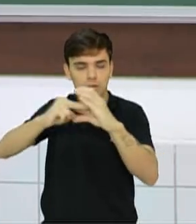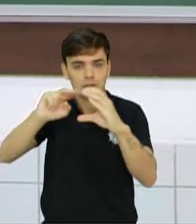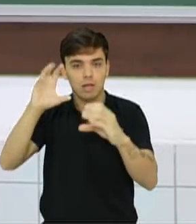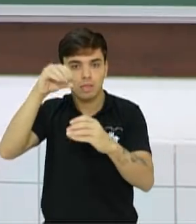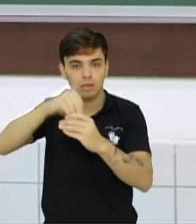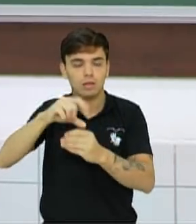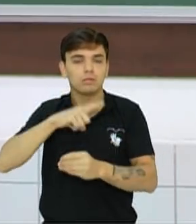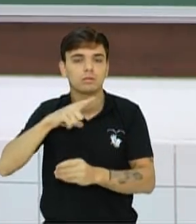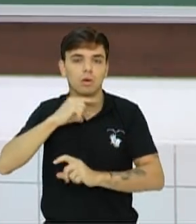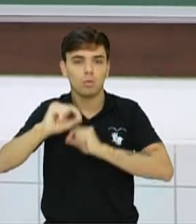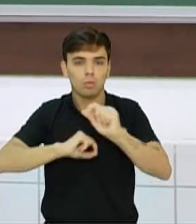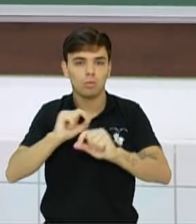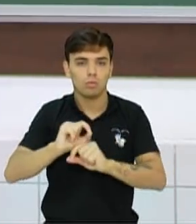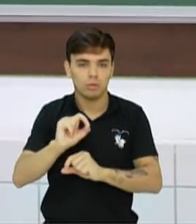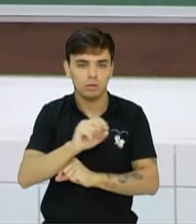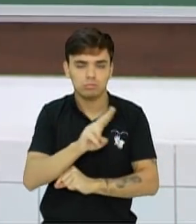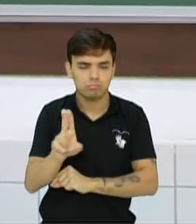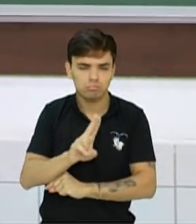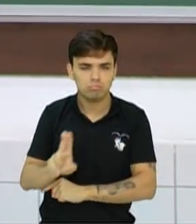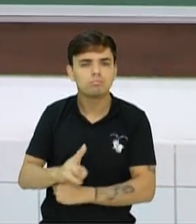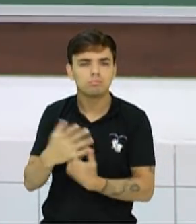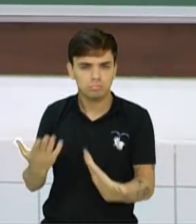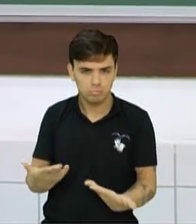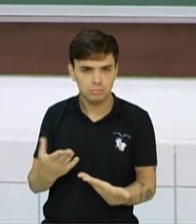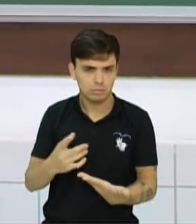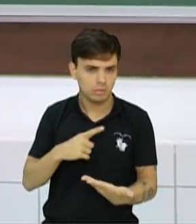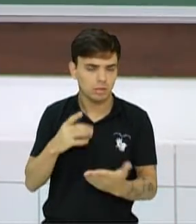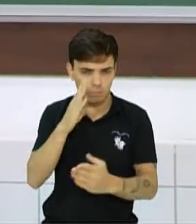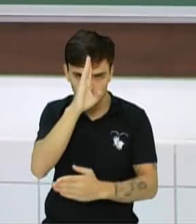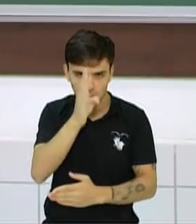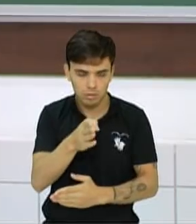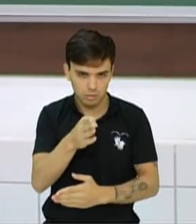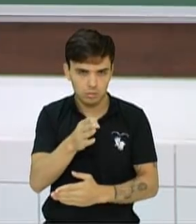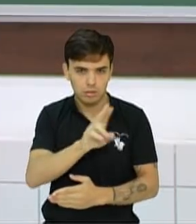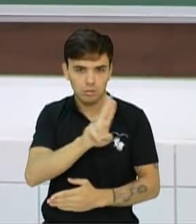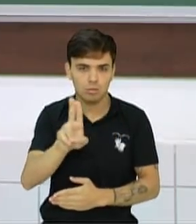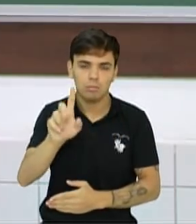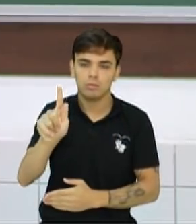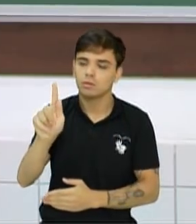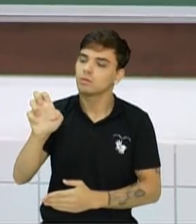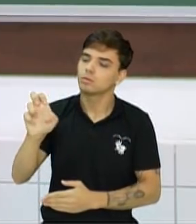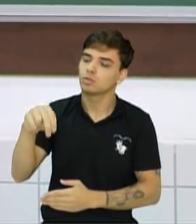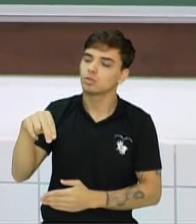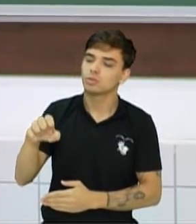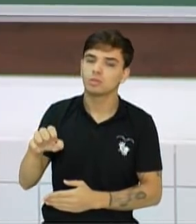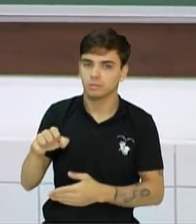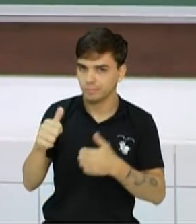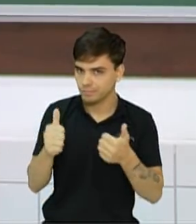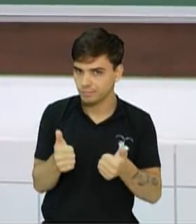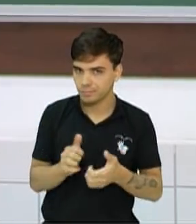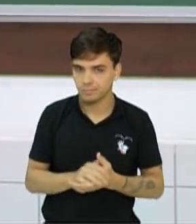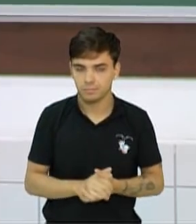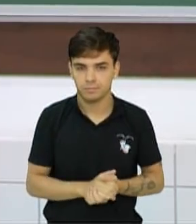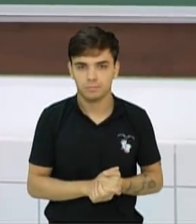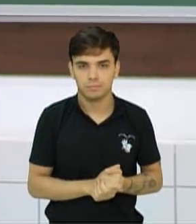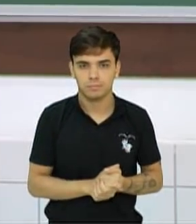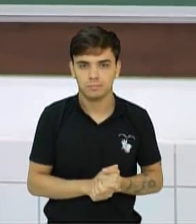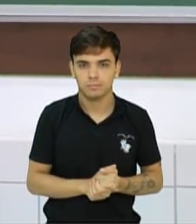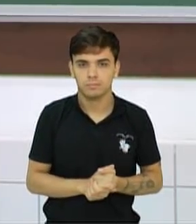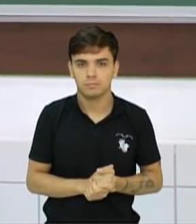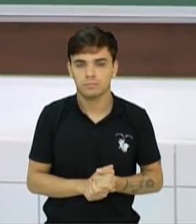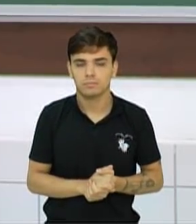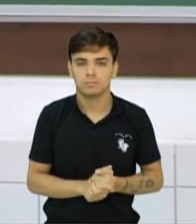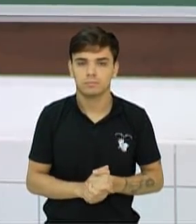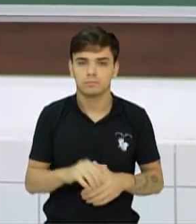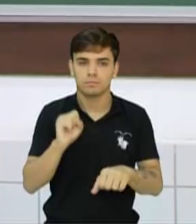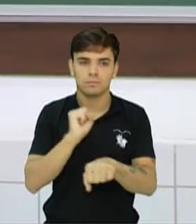temos unidades ativas que vão comandar a síntese de proteína. Essas unidades vão se chamar gene. Tá bom?